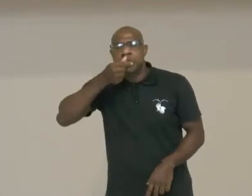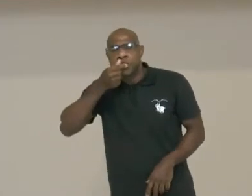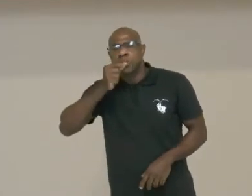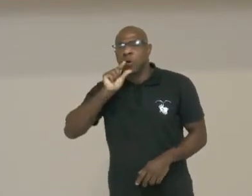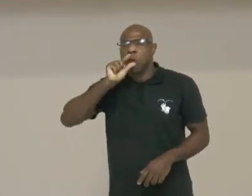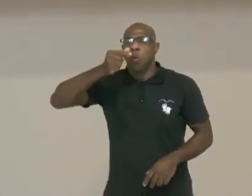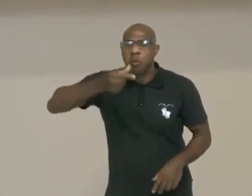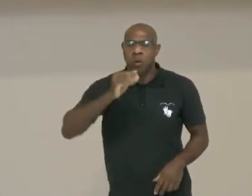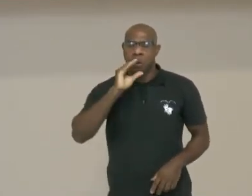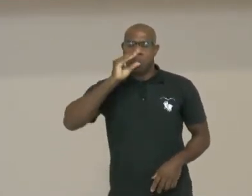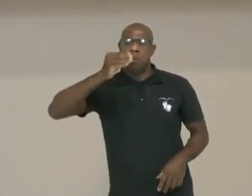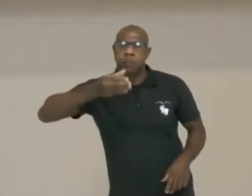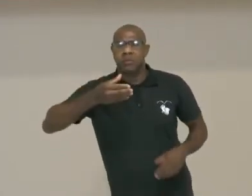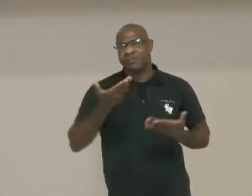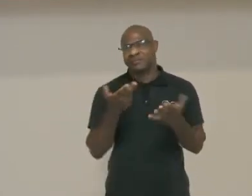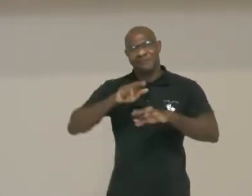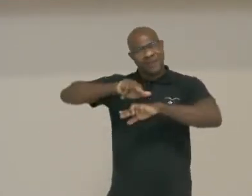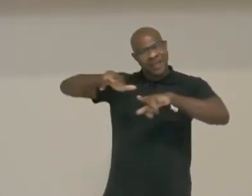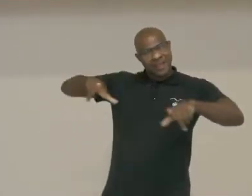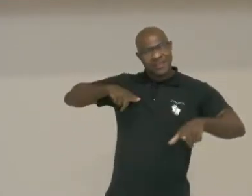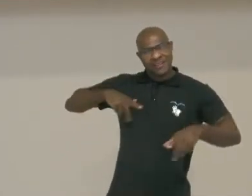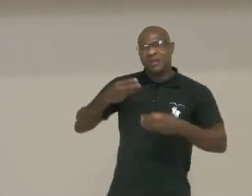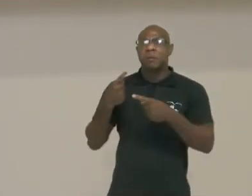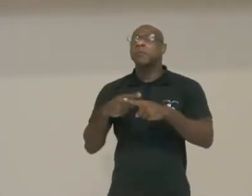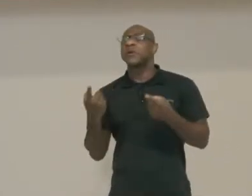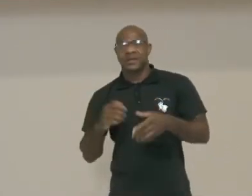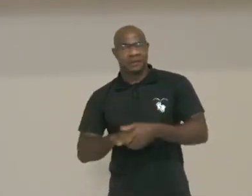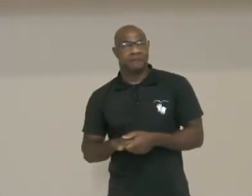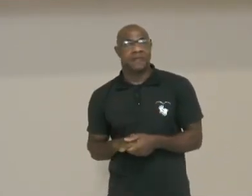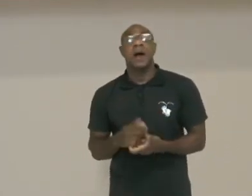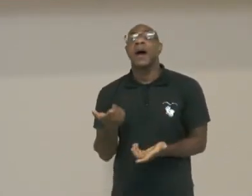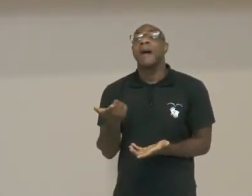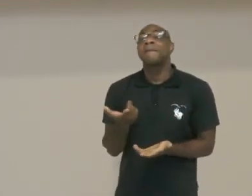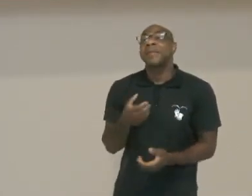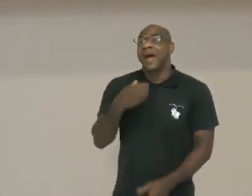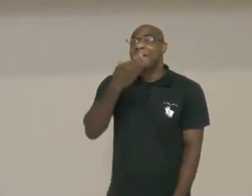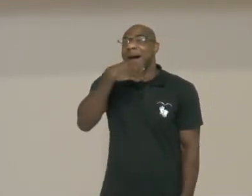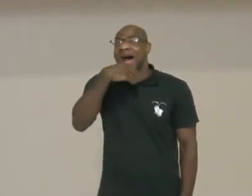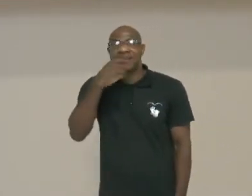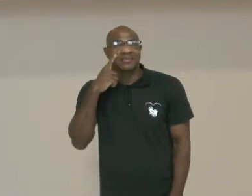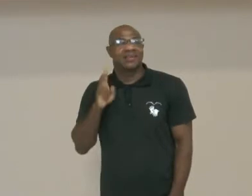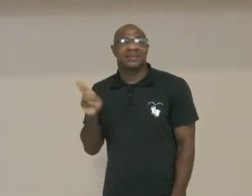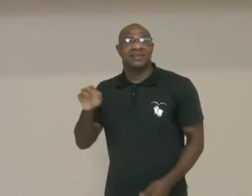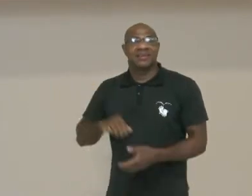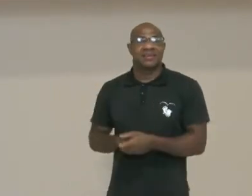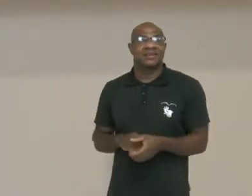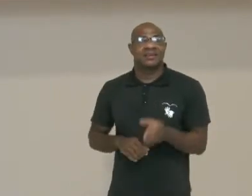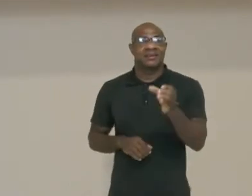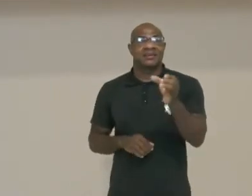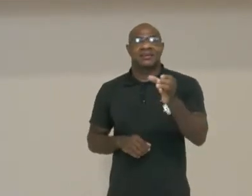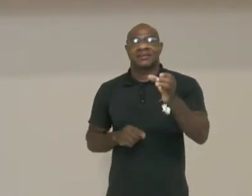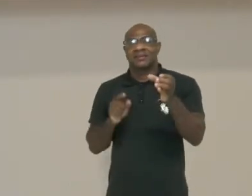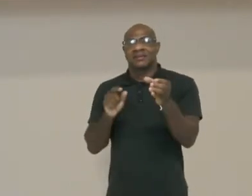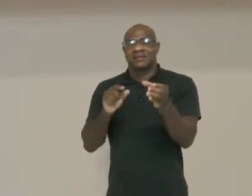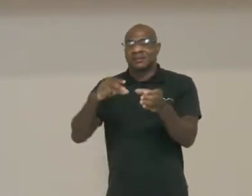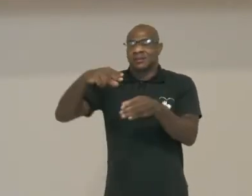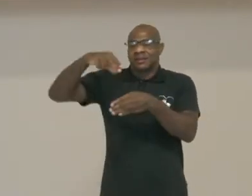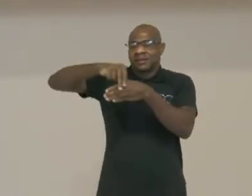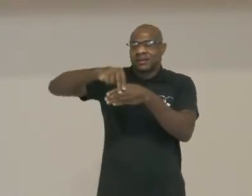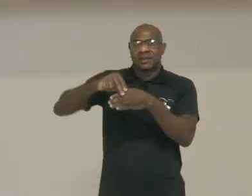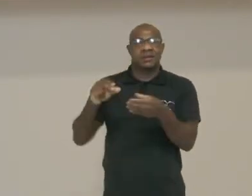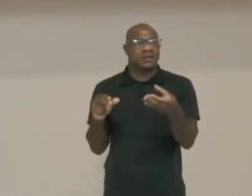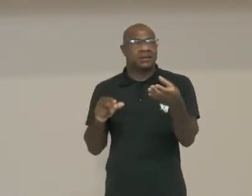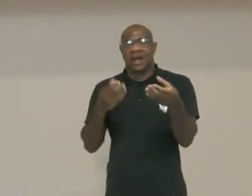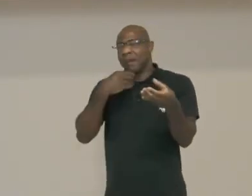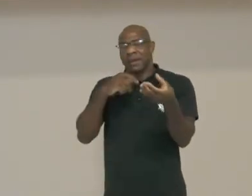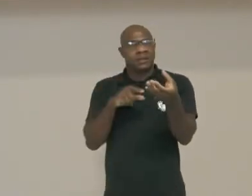lá então. Vamos aqui primeiro com a maçã, né? Eu vou utilizar então o prendedor de roupa e vou utilizar uma maçã. Vamos